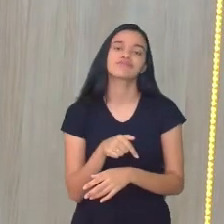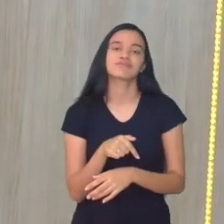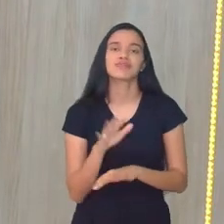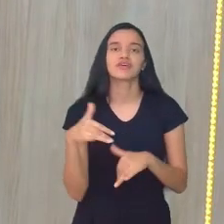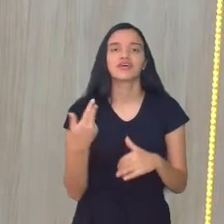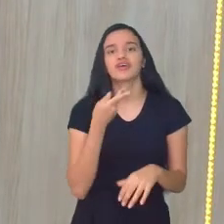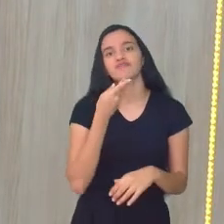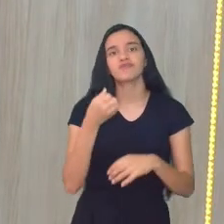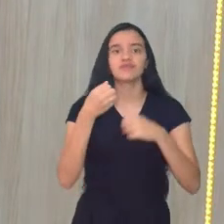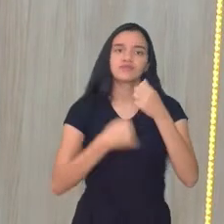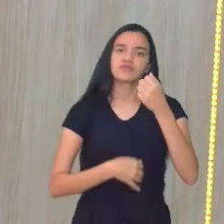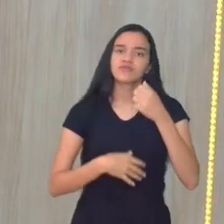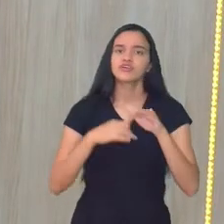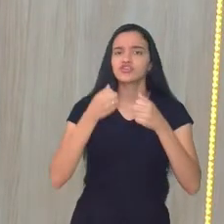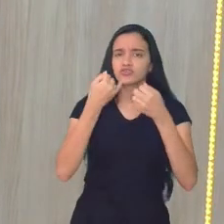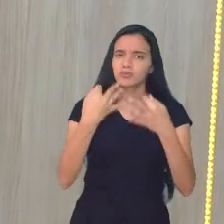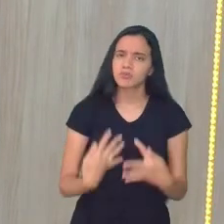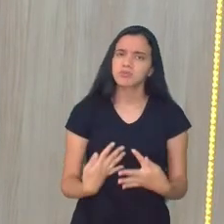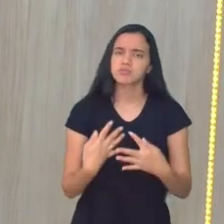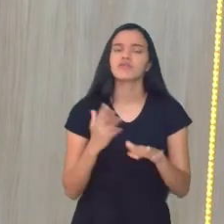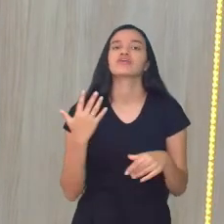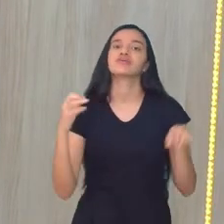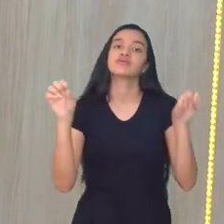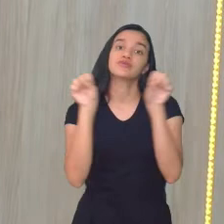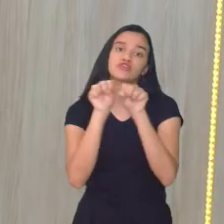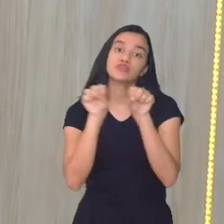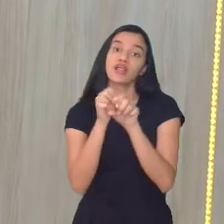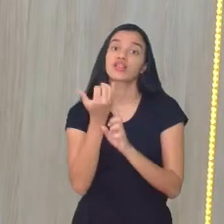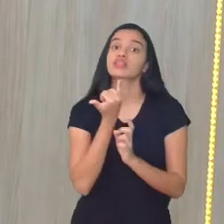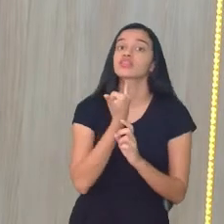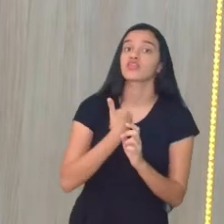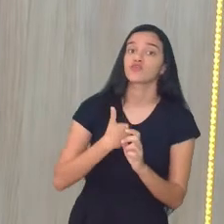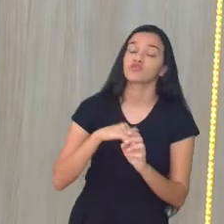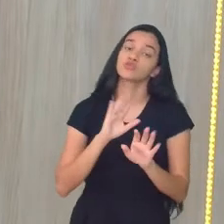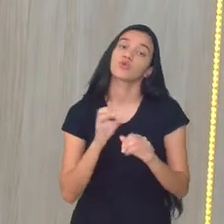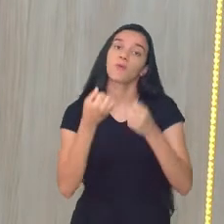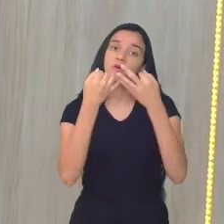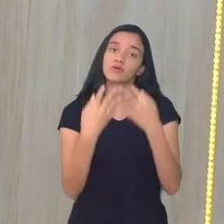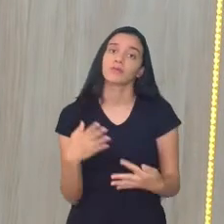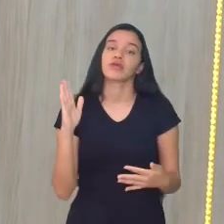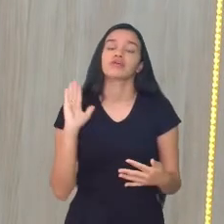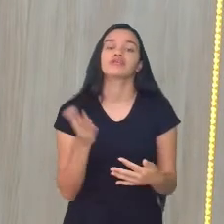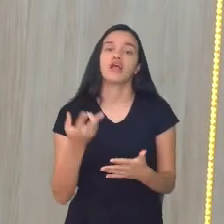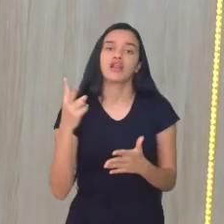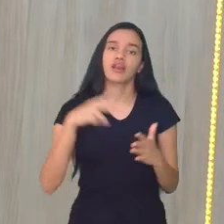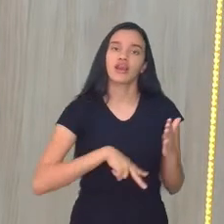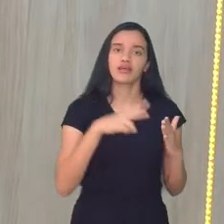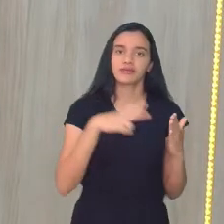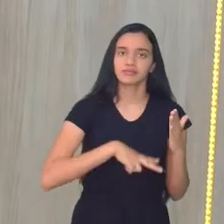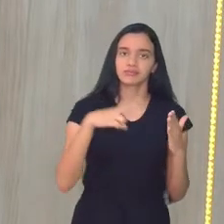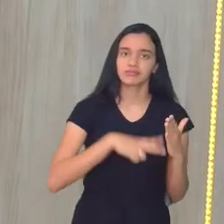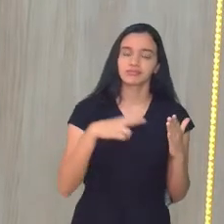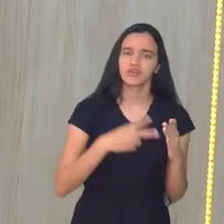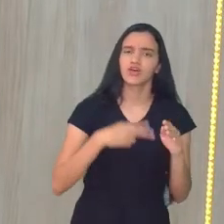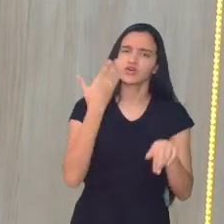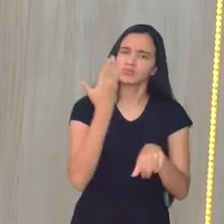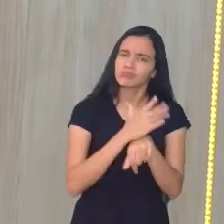continuar a falar de alguma coisa relacionada ao sistema nervoso. E, como eu disse, leitura, né? E